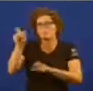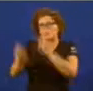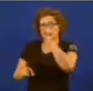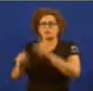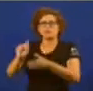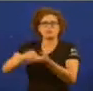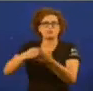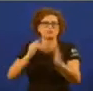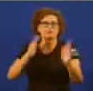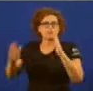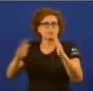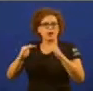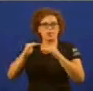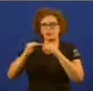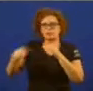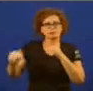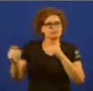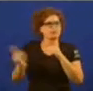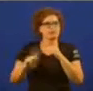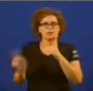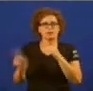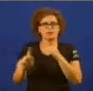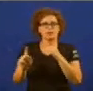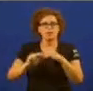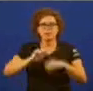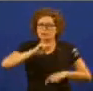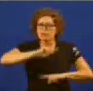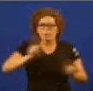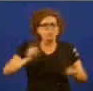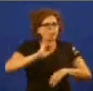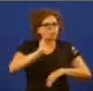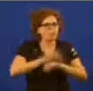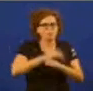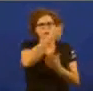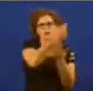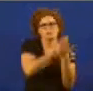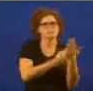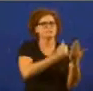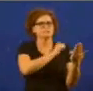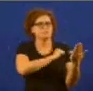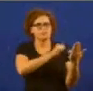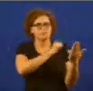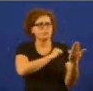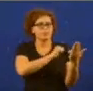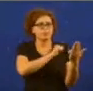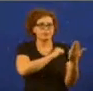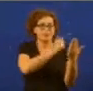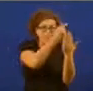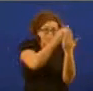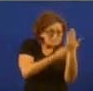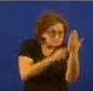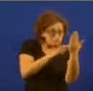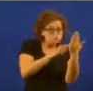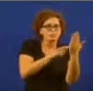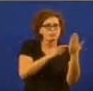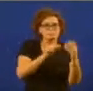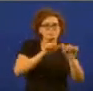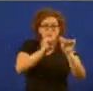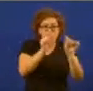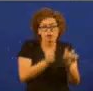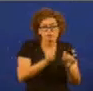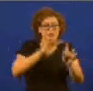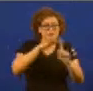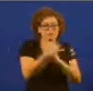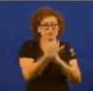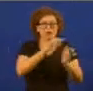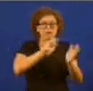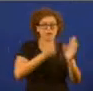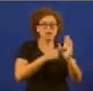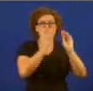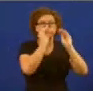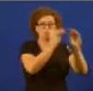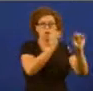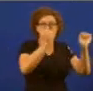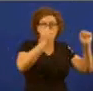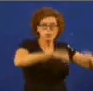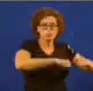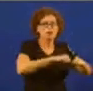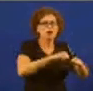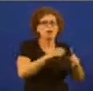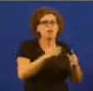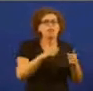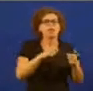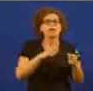dependencia confiar nas nosas propias forzas empoderar a Galiza e o preocupante